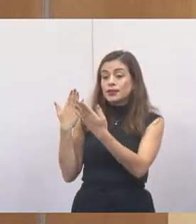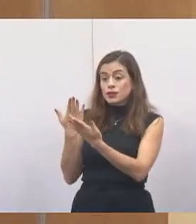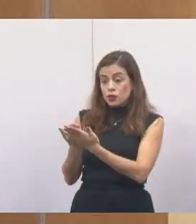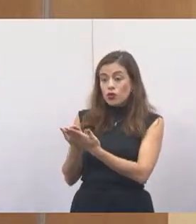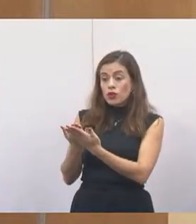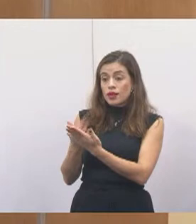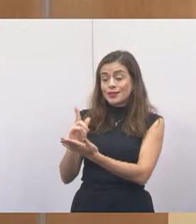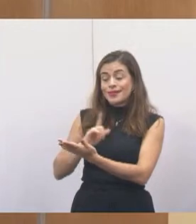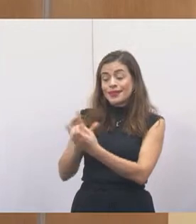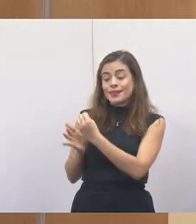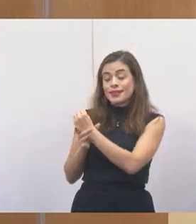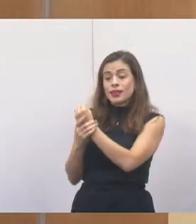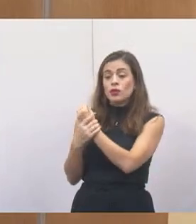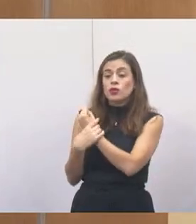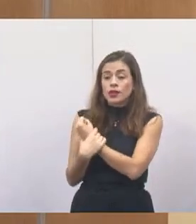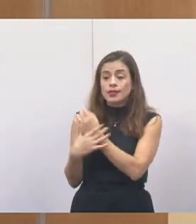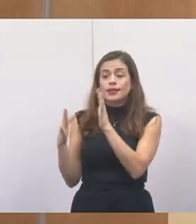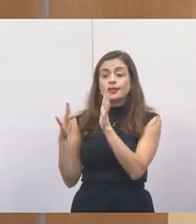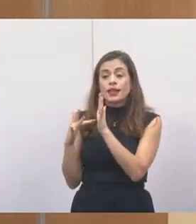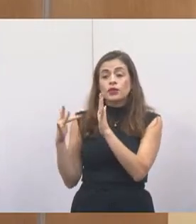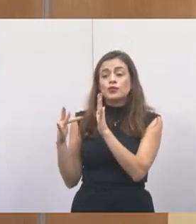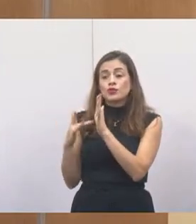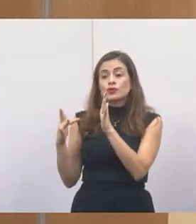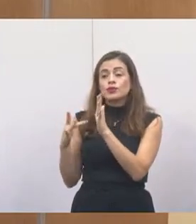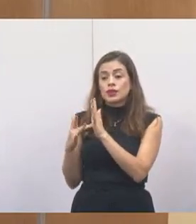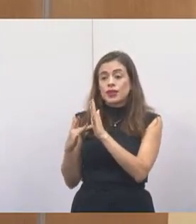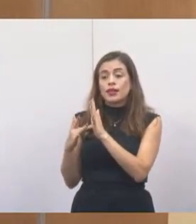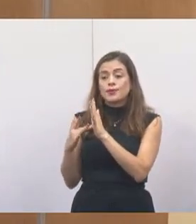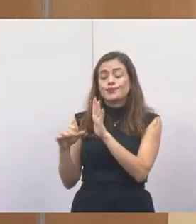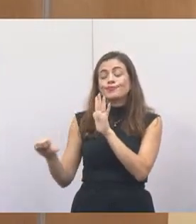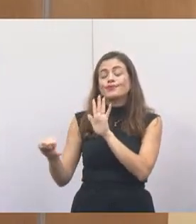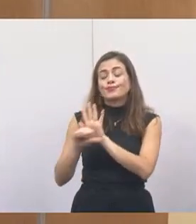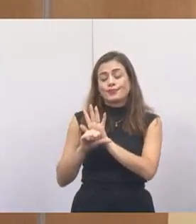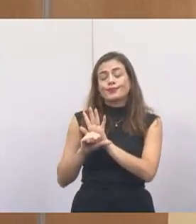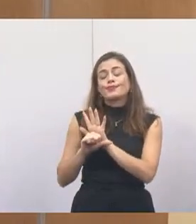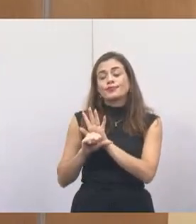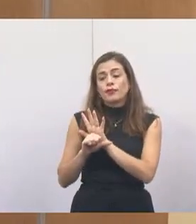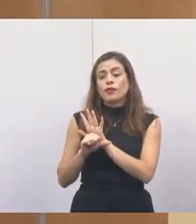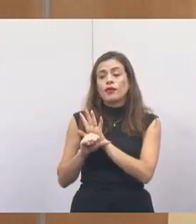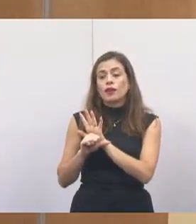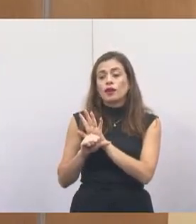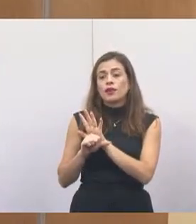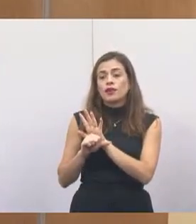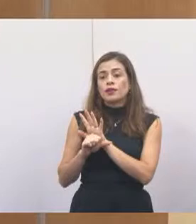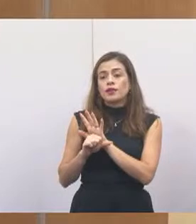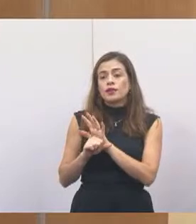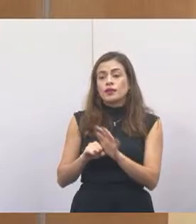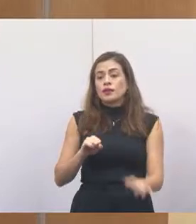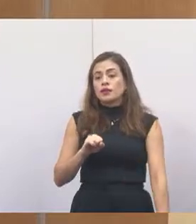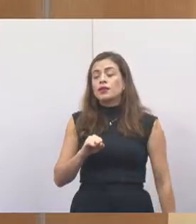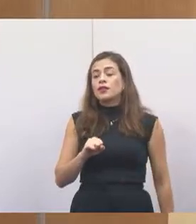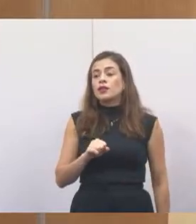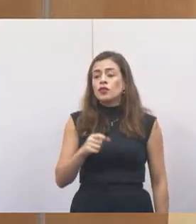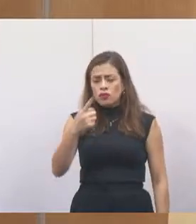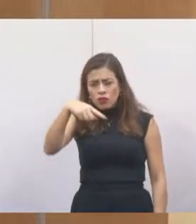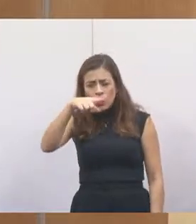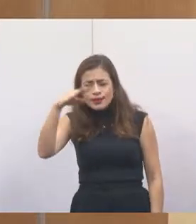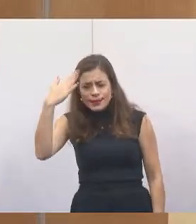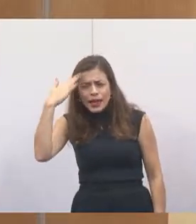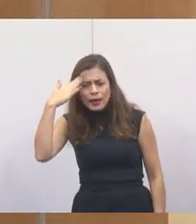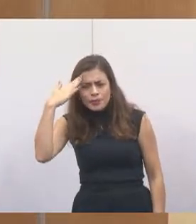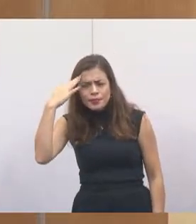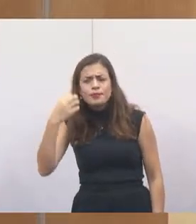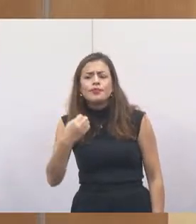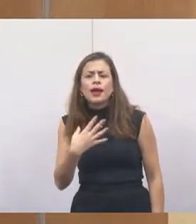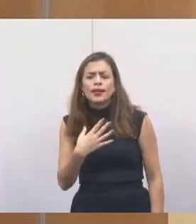a segurança para poder denunciar esse tipo de crime, dona Ivonete, Silvia, Fernanda, vocês sabem bem do que eu estou